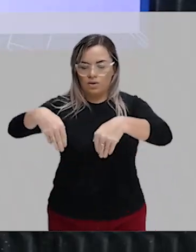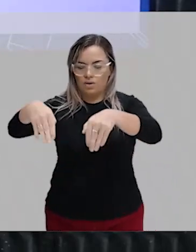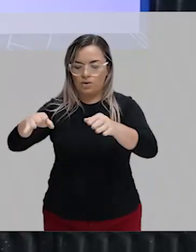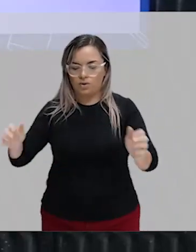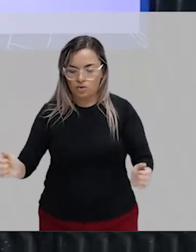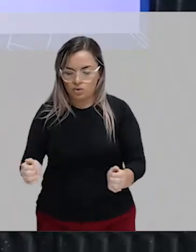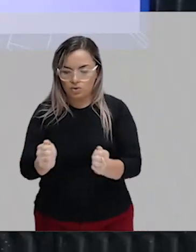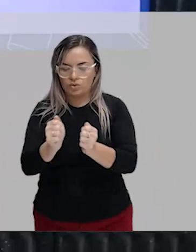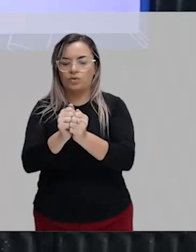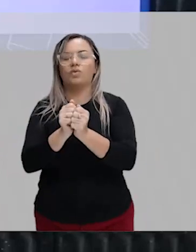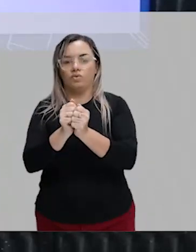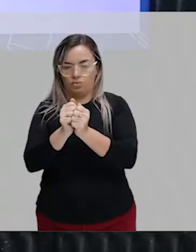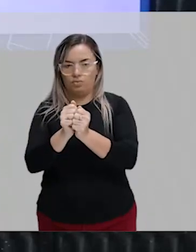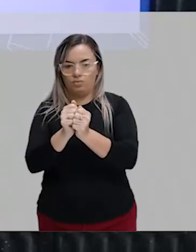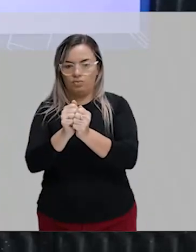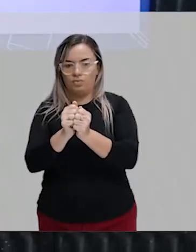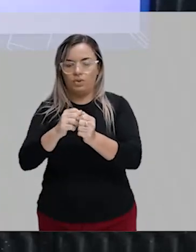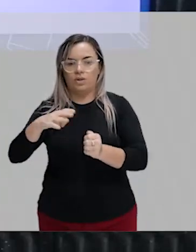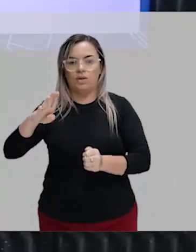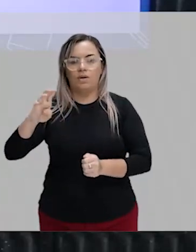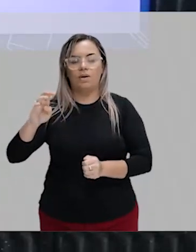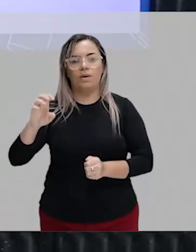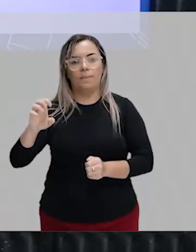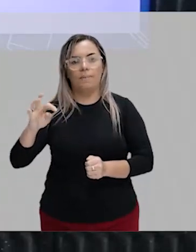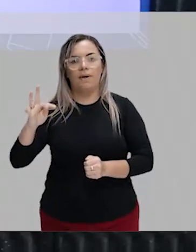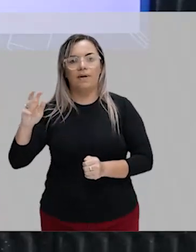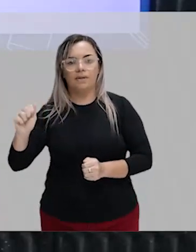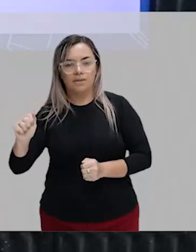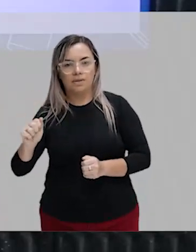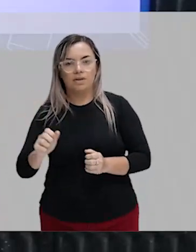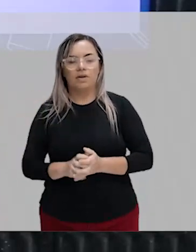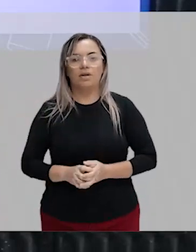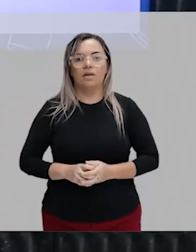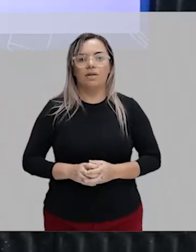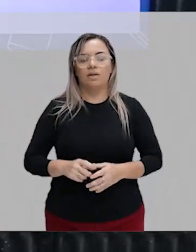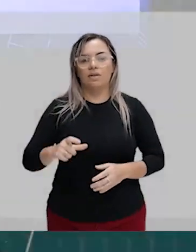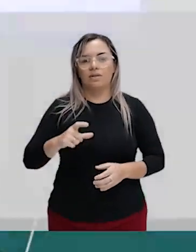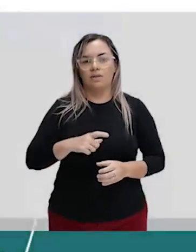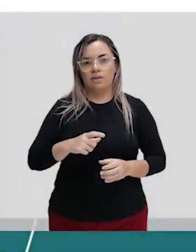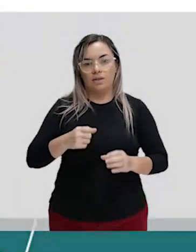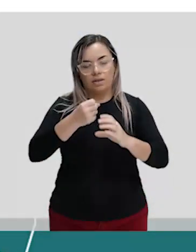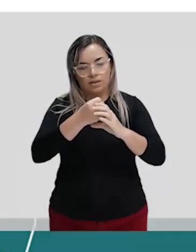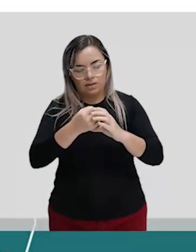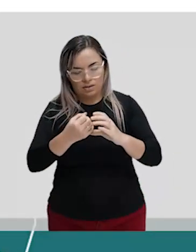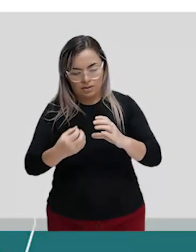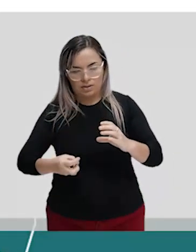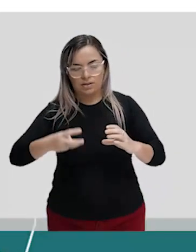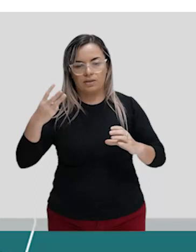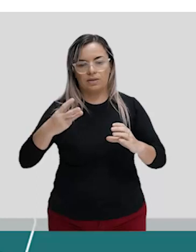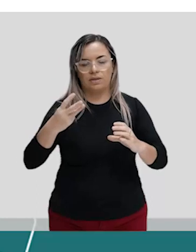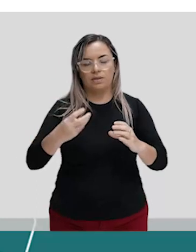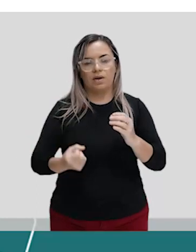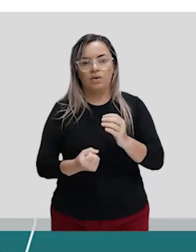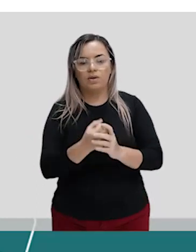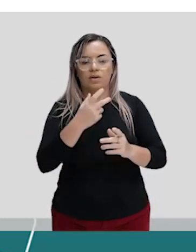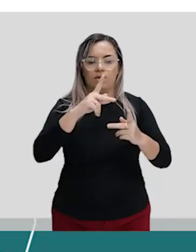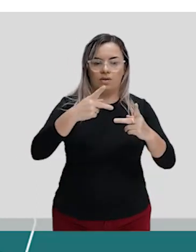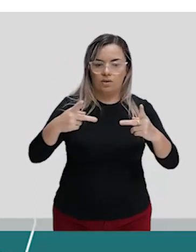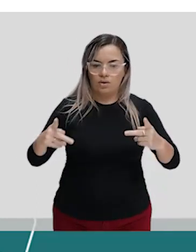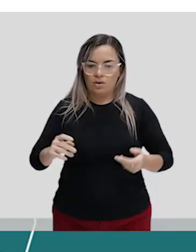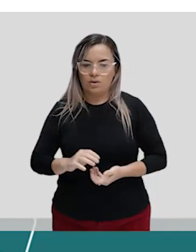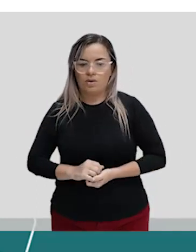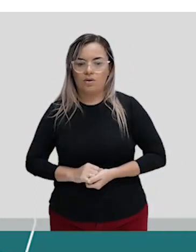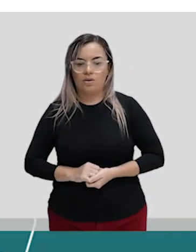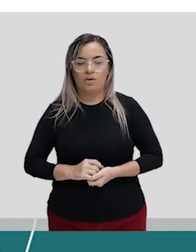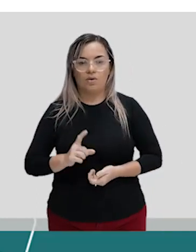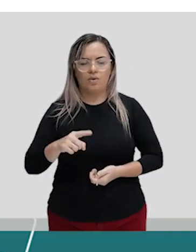estrutura terciária da proteína, tá? Então, aqui eu tenho uma outra situação em que